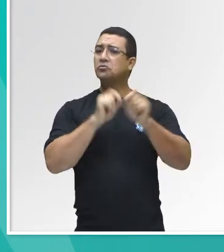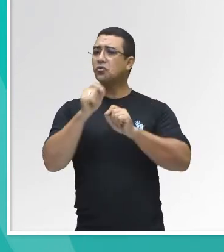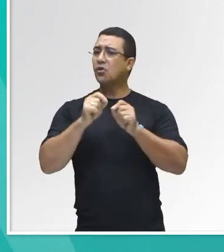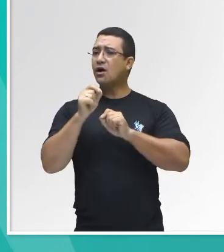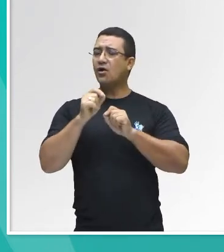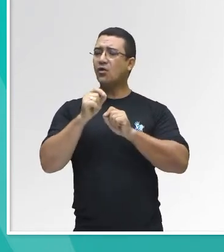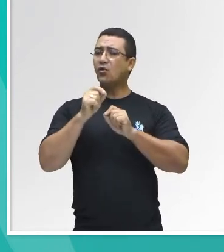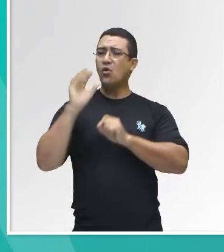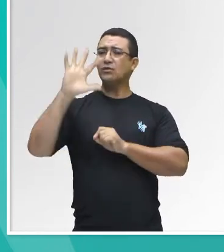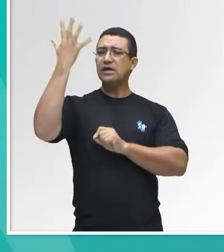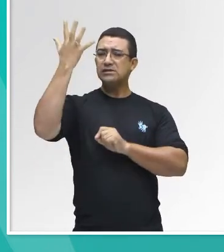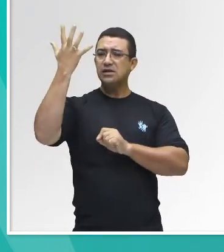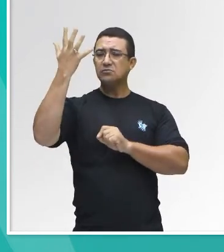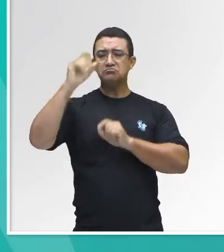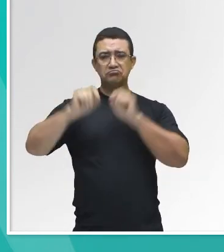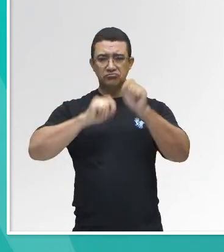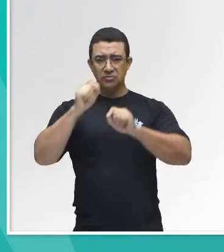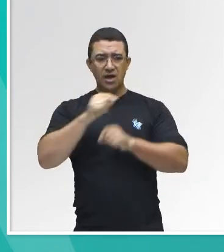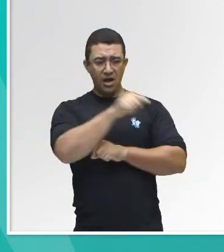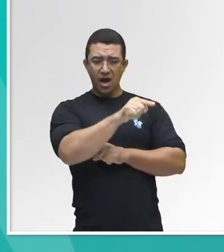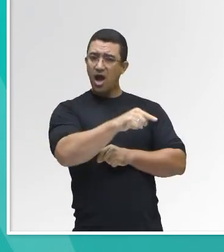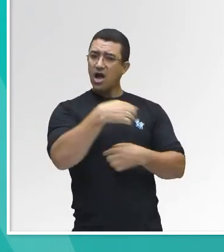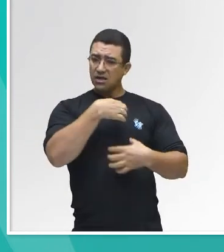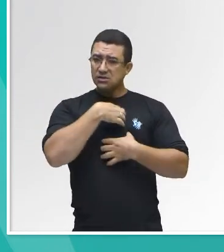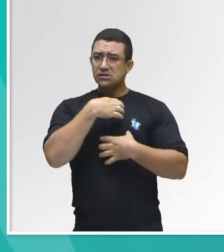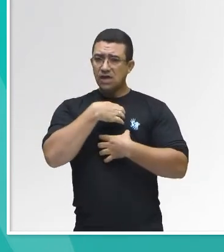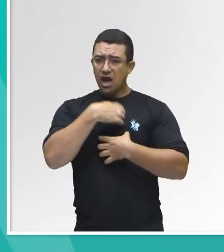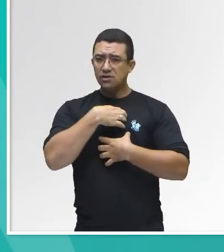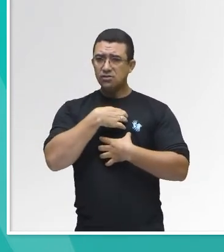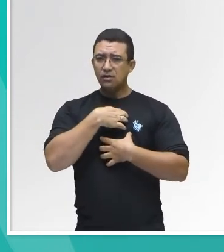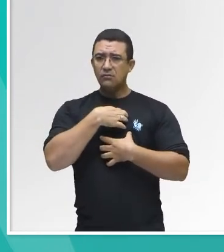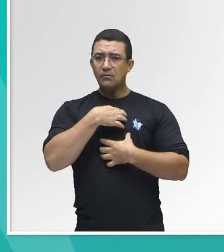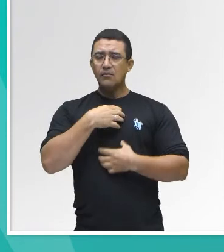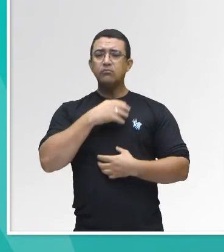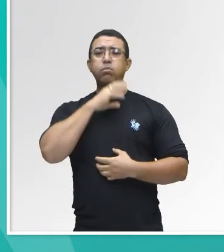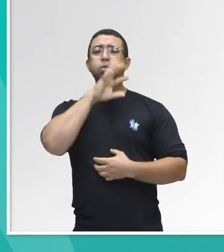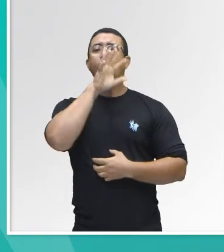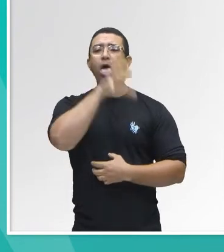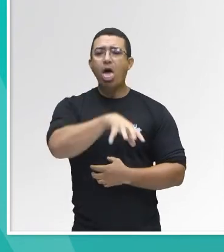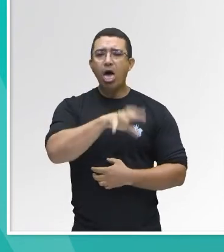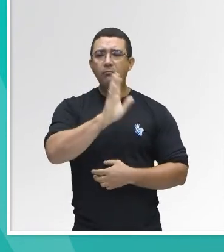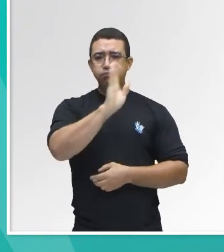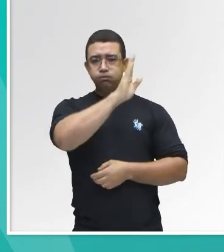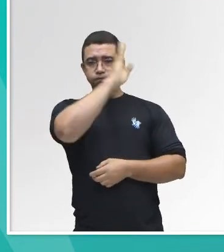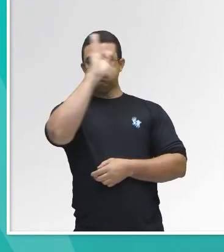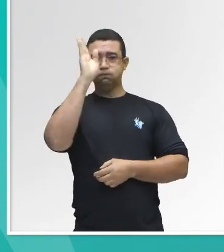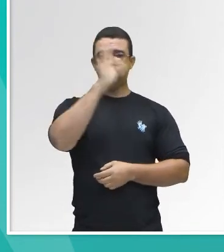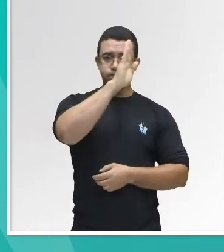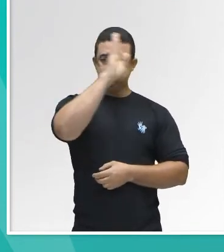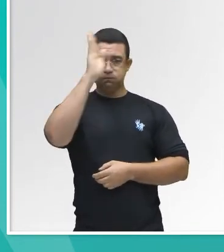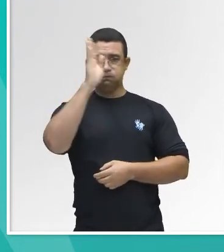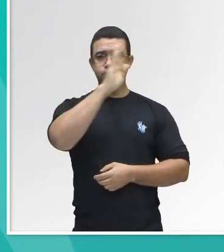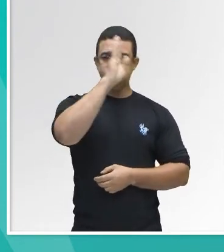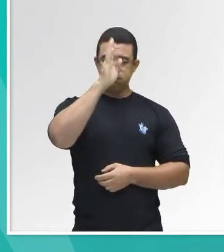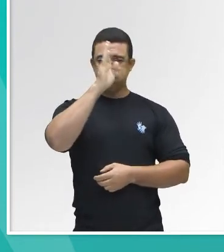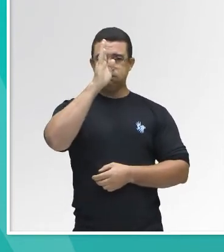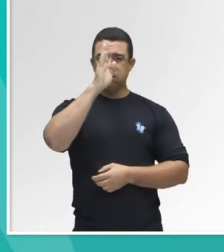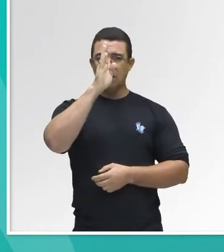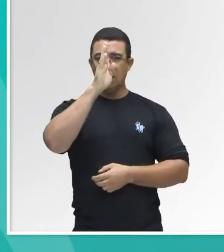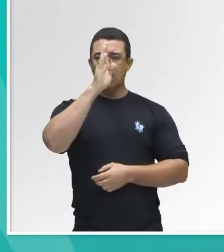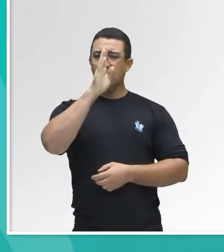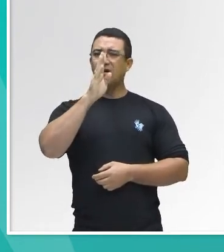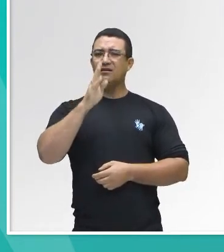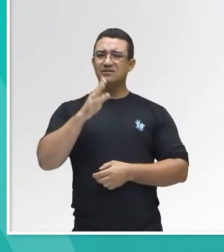são os indícios? A Catalina, ela sente o quê? Náuseas. A Catalina, ela está